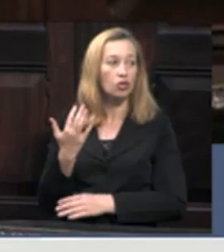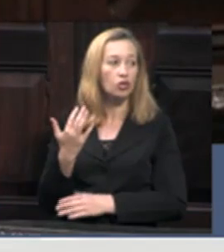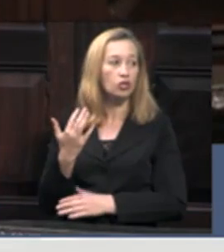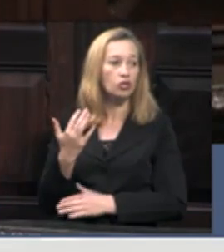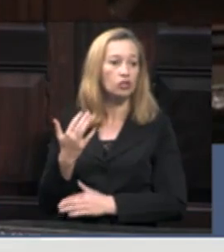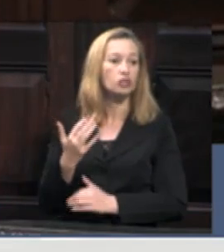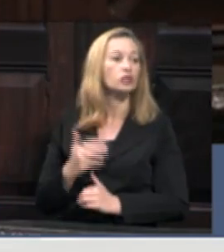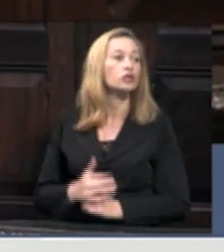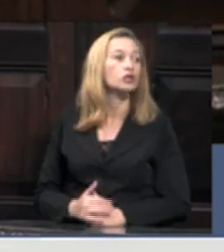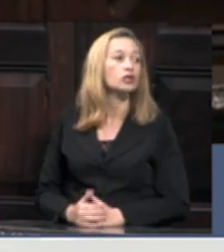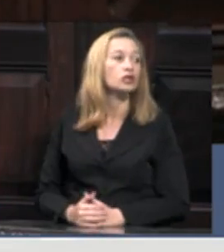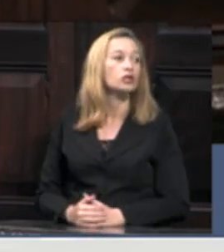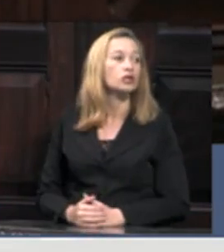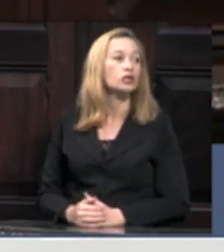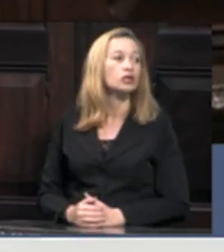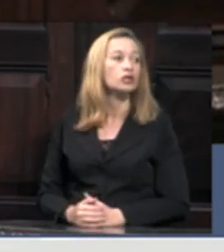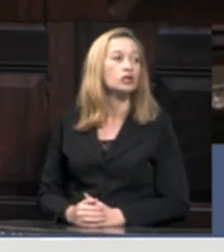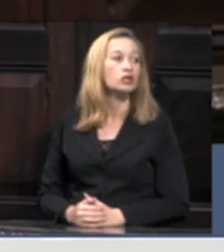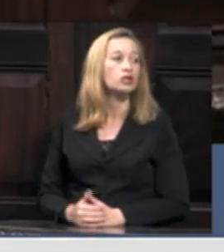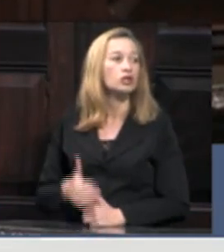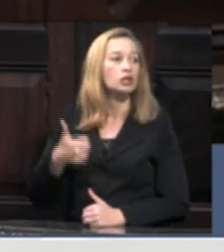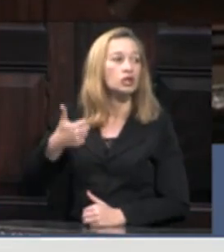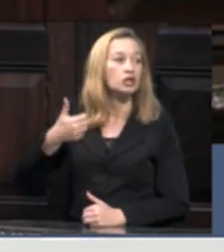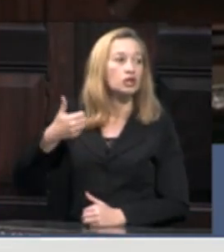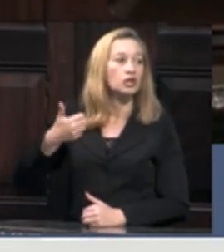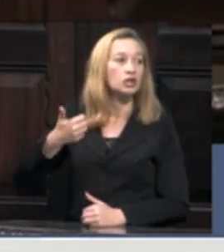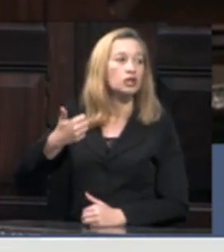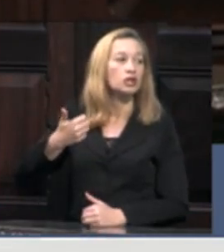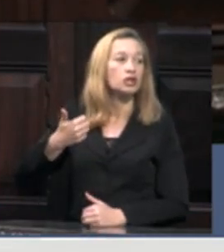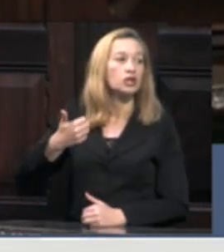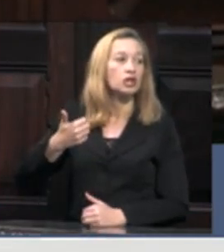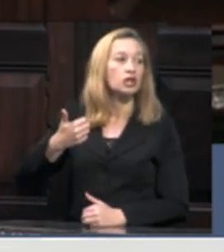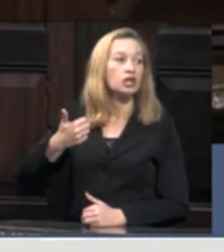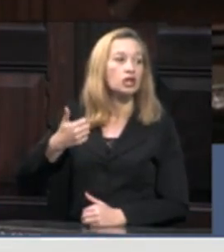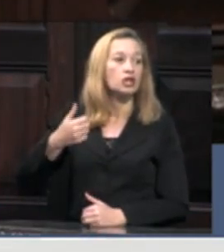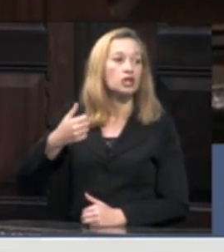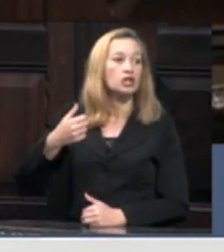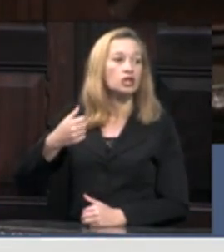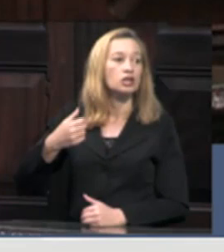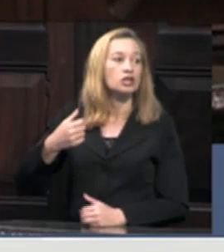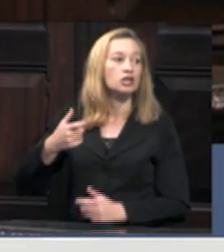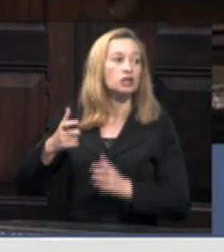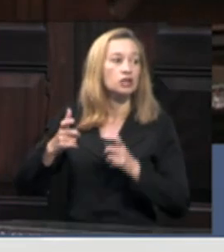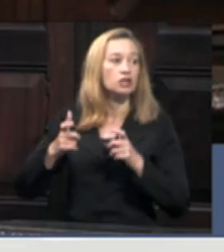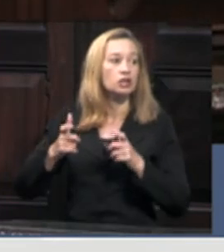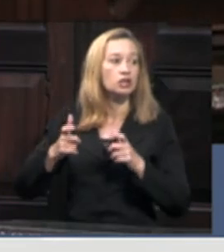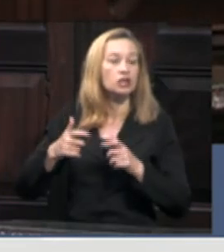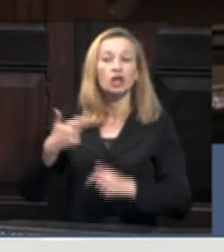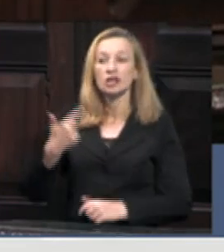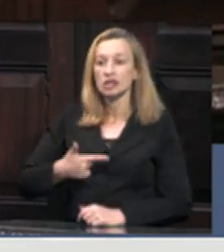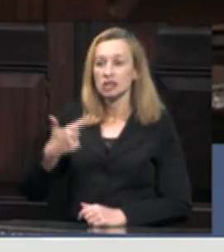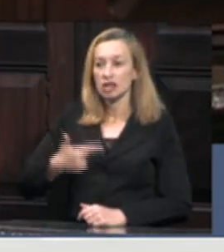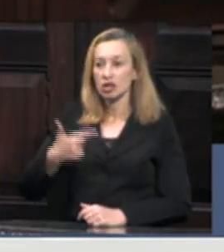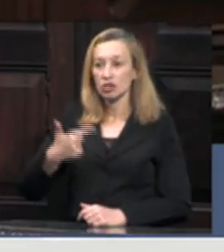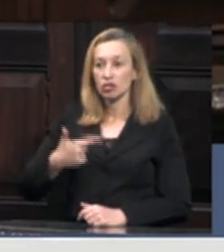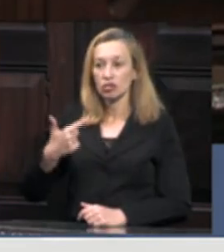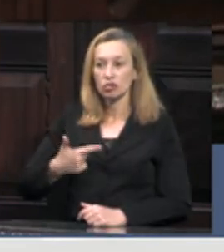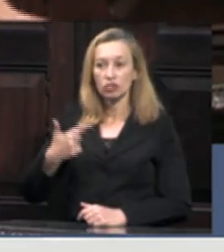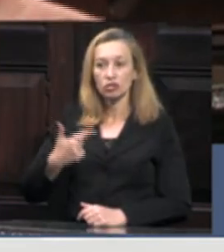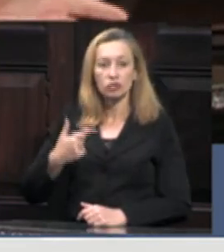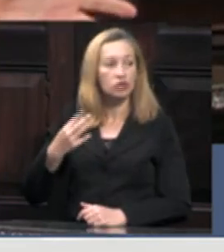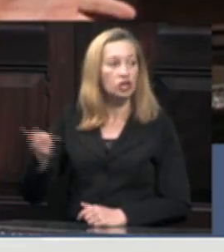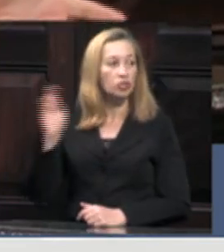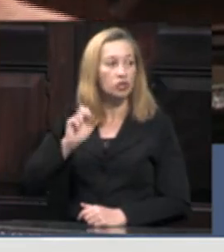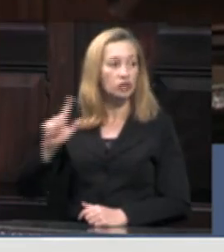dívida ativa, que tem o número de 17ª vara. Então, é possível prever que a